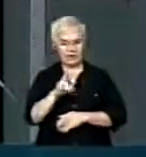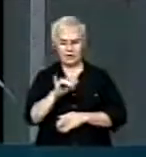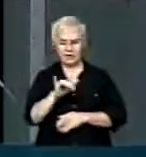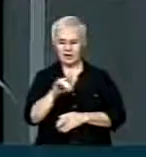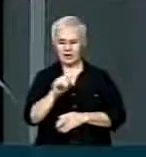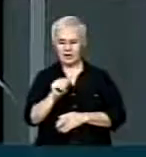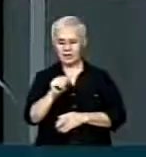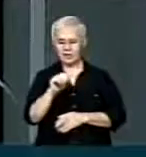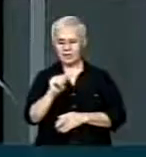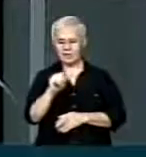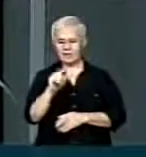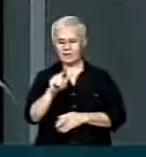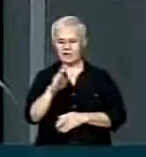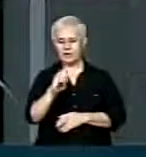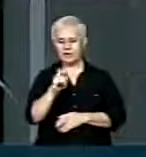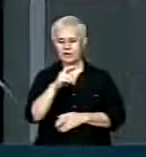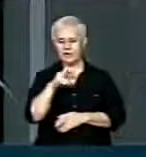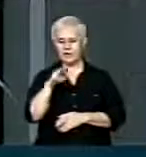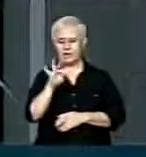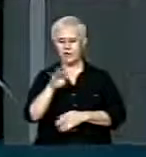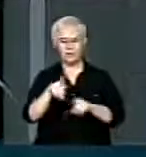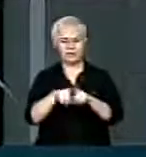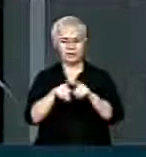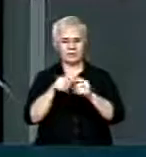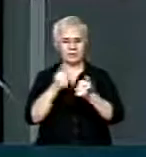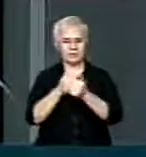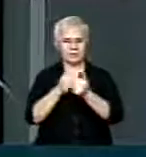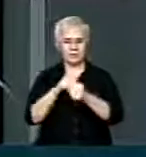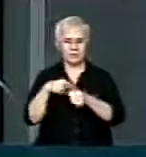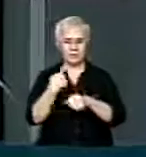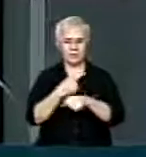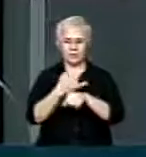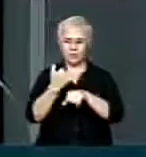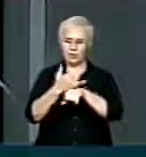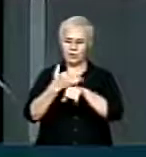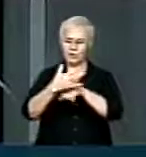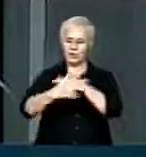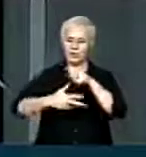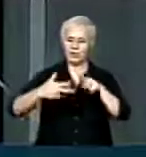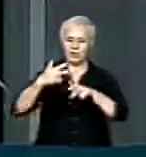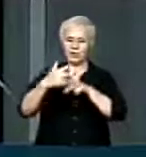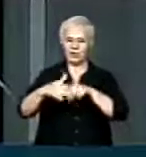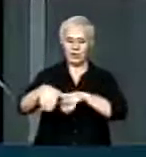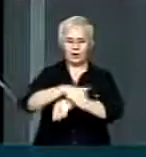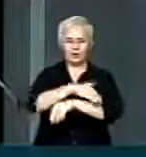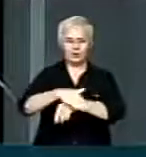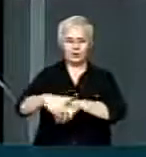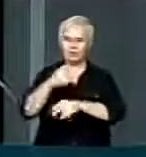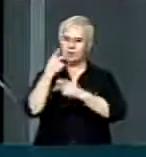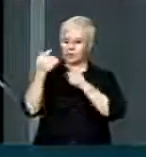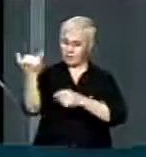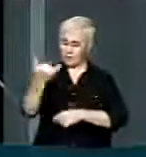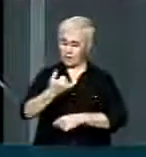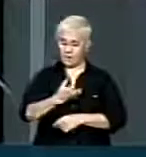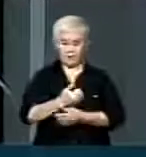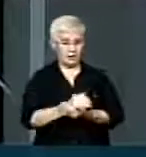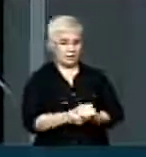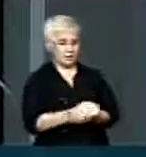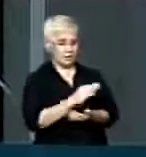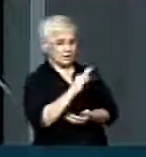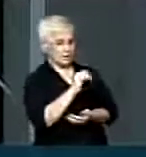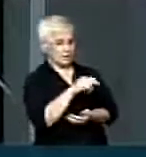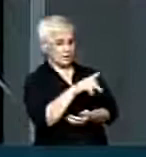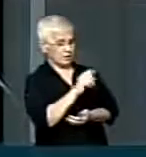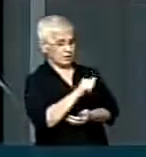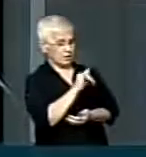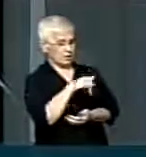também à nossa rodoferroviária. Ele dizia: Takayama, eu não vou morar no